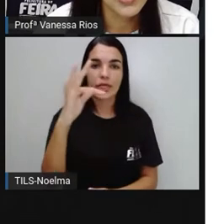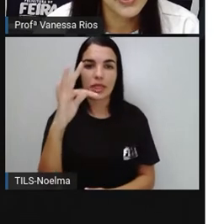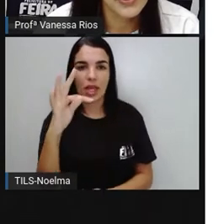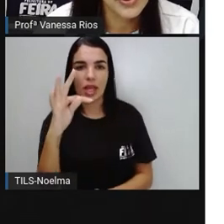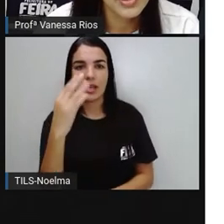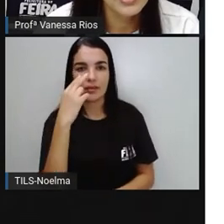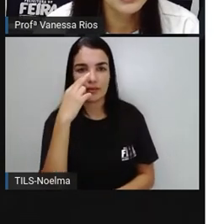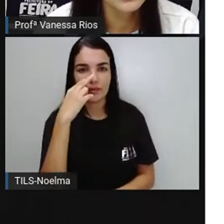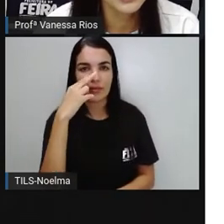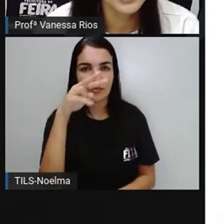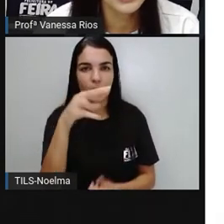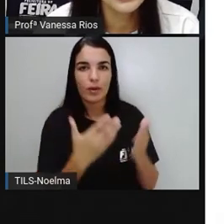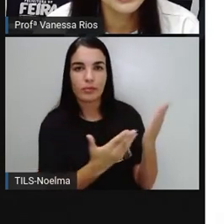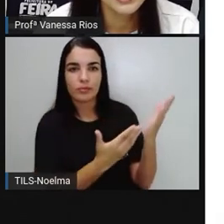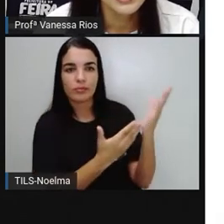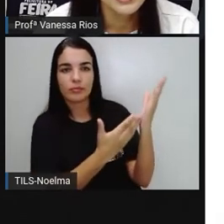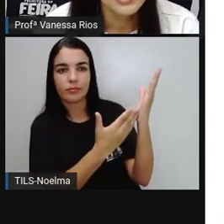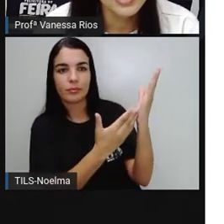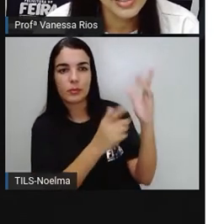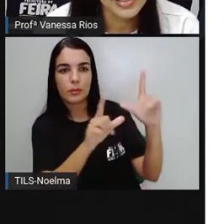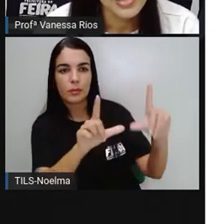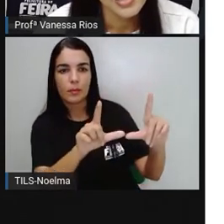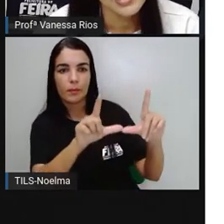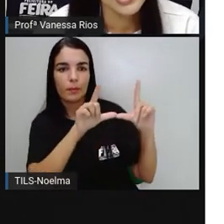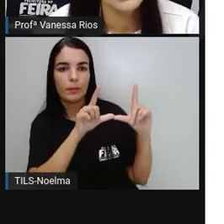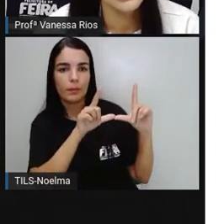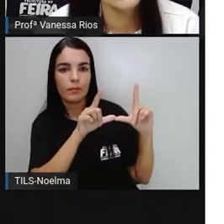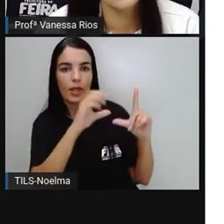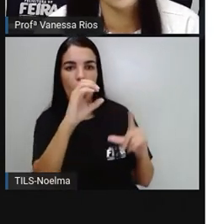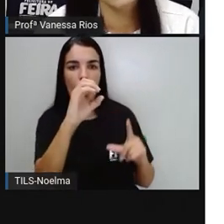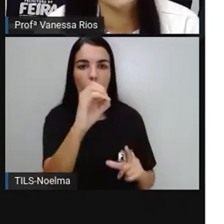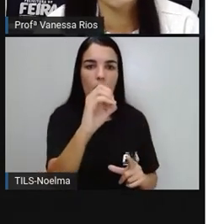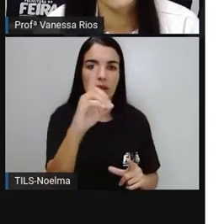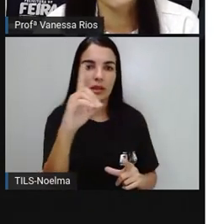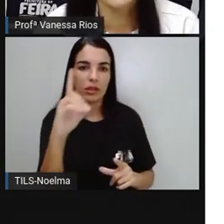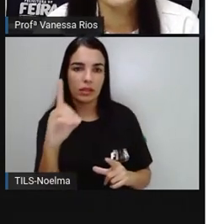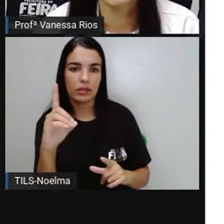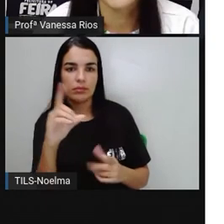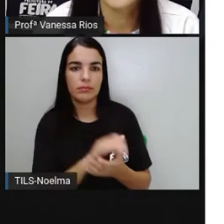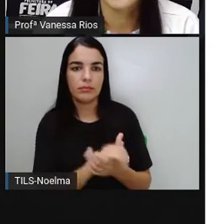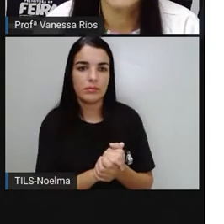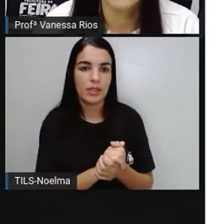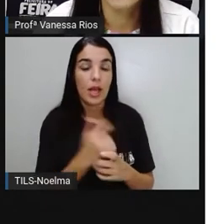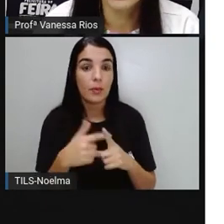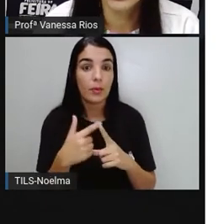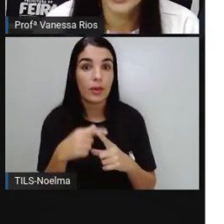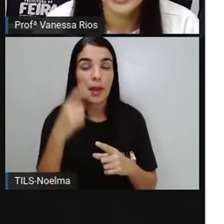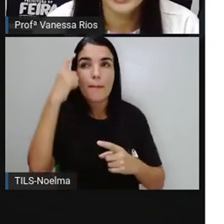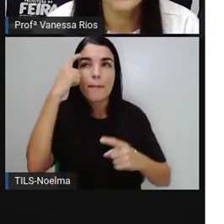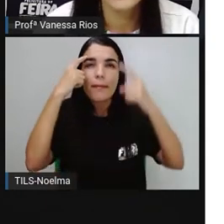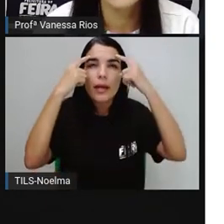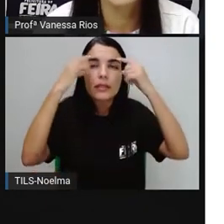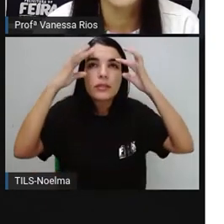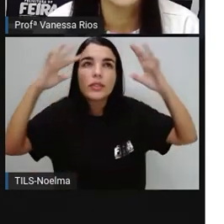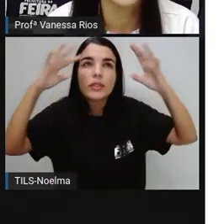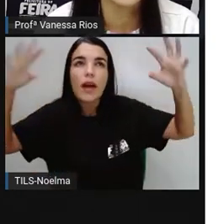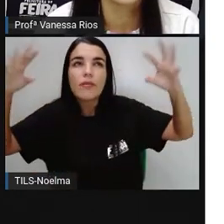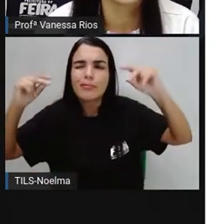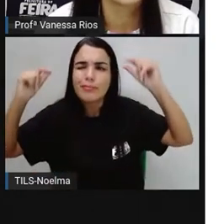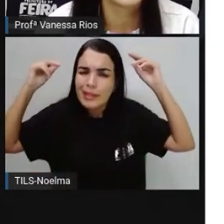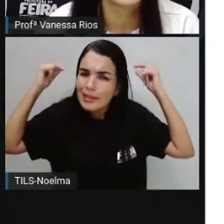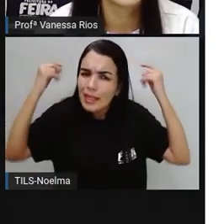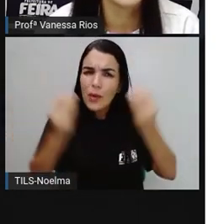letra O e a letra T. E é interessante observar como é que se imaginava o mundo aí na visão da